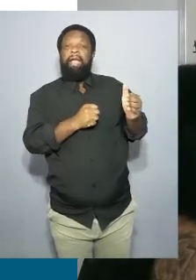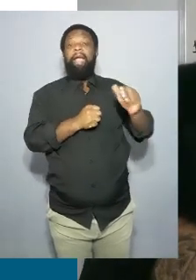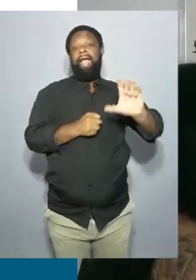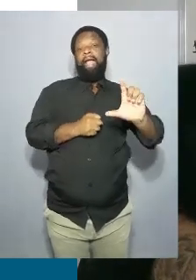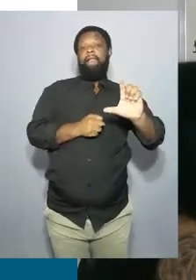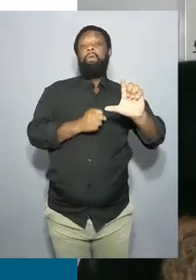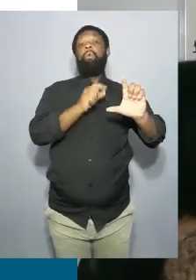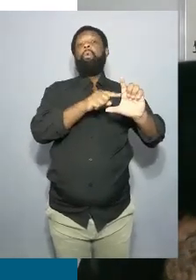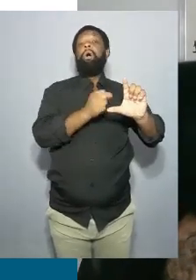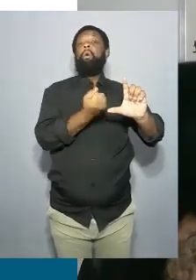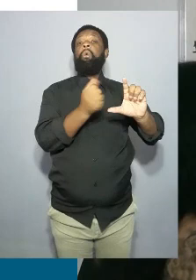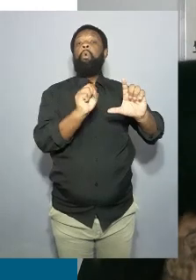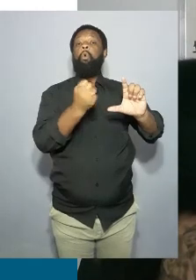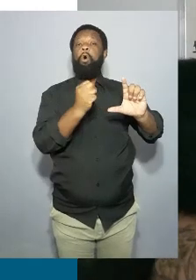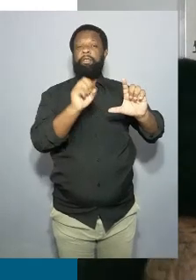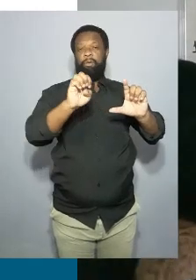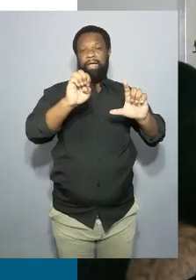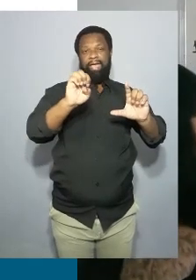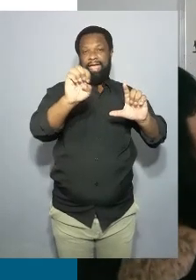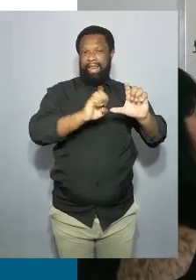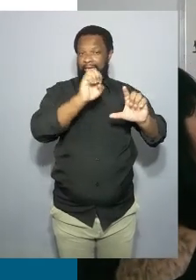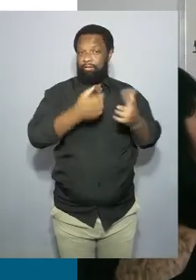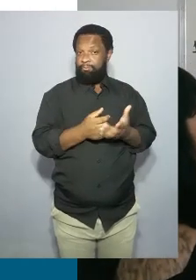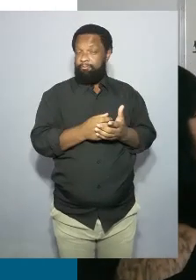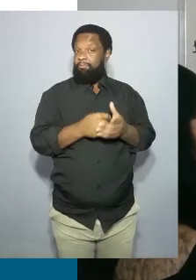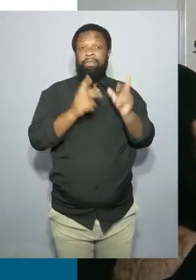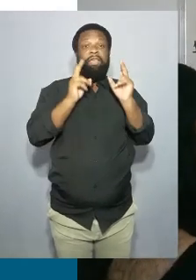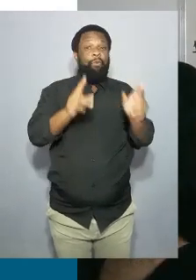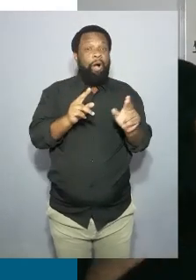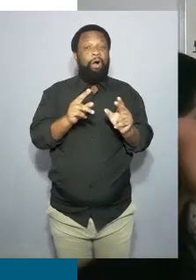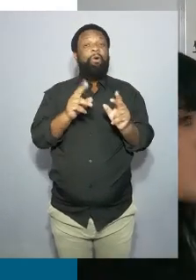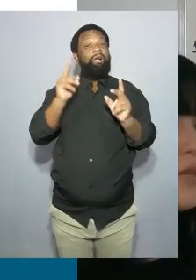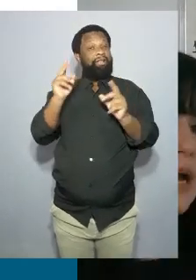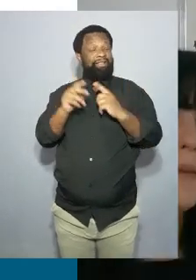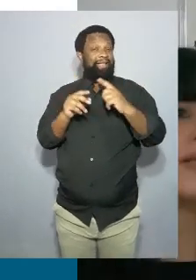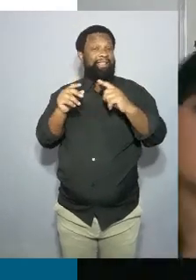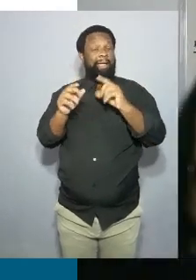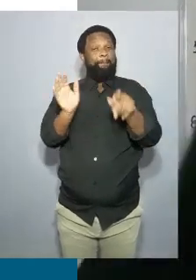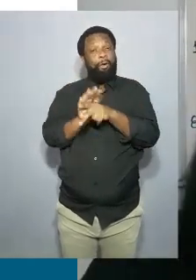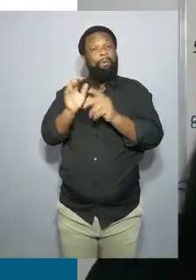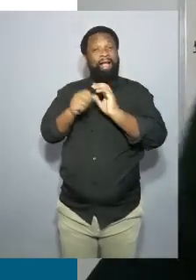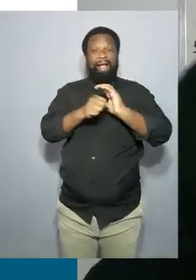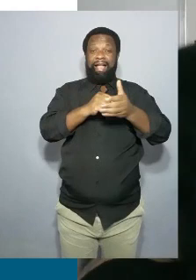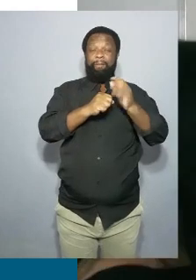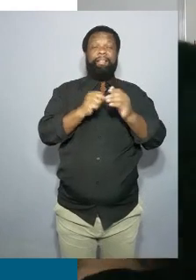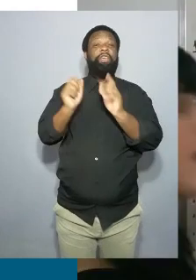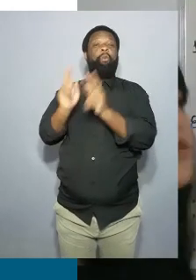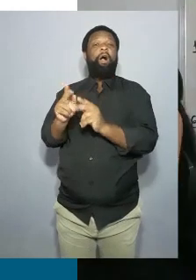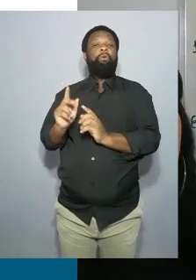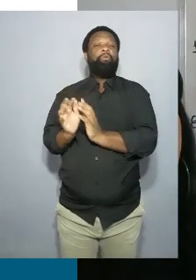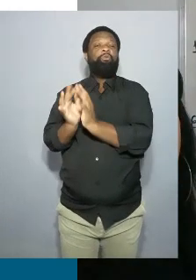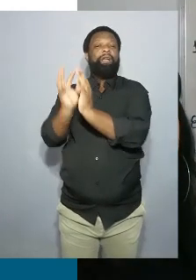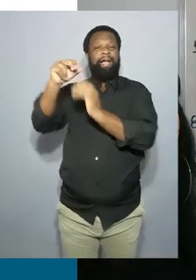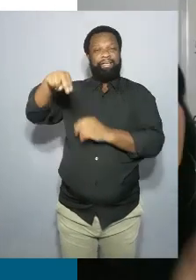L, com 8 elétrons. Justamente a mesma quantidade de elétrons na camada de valência de um